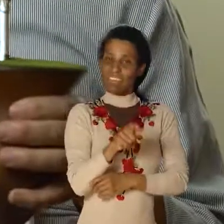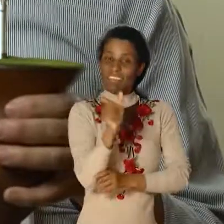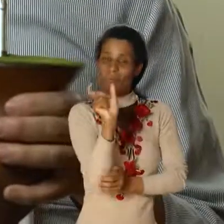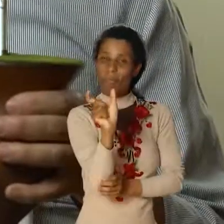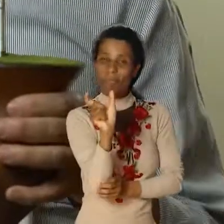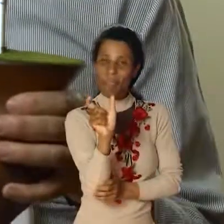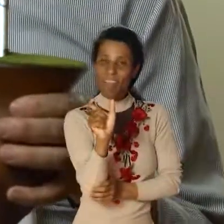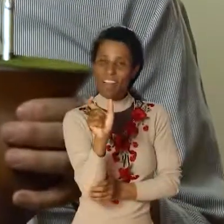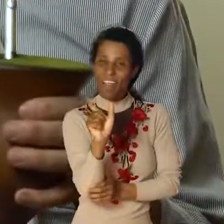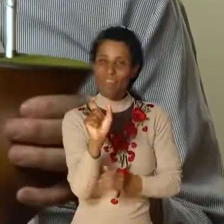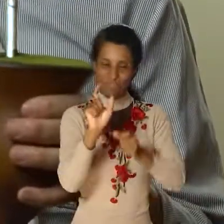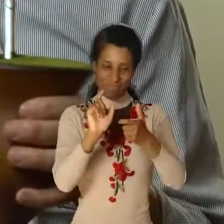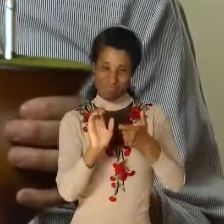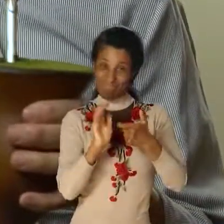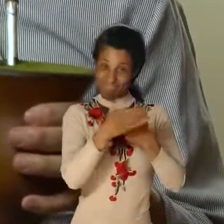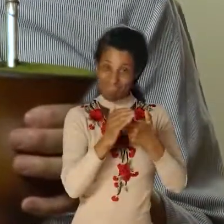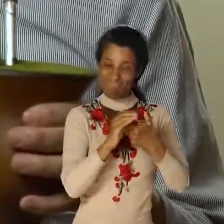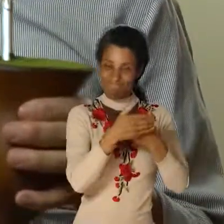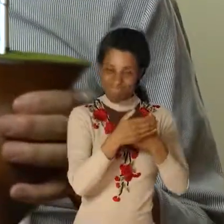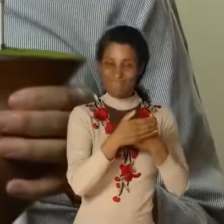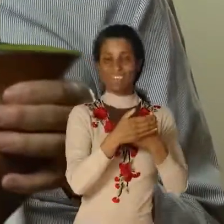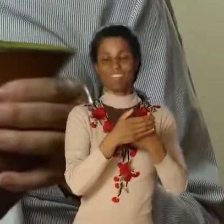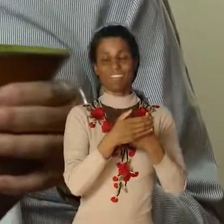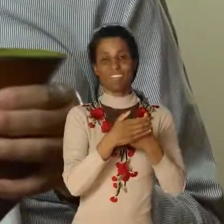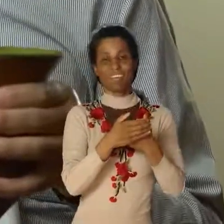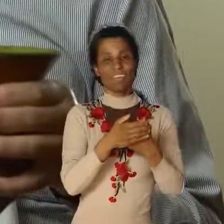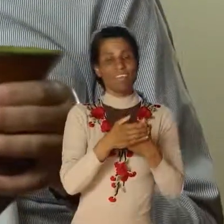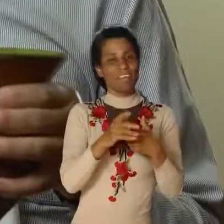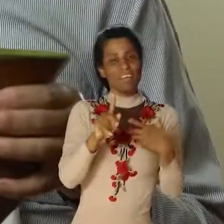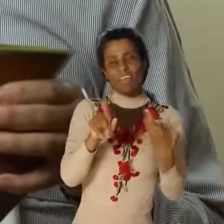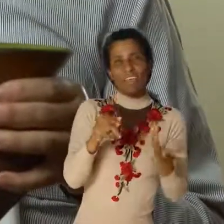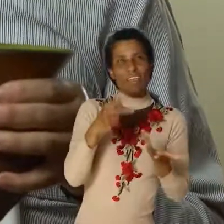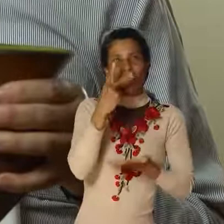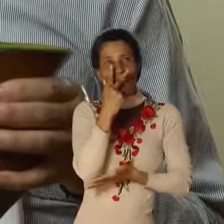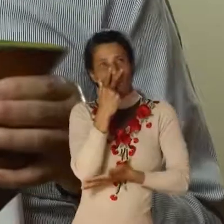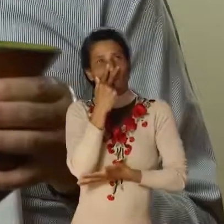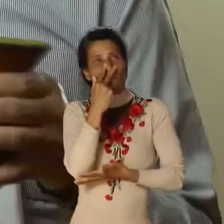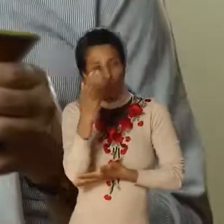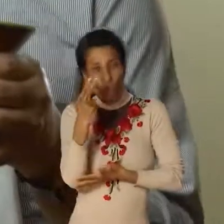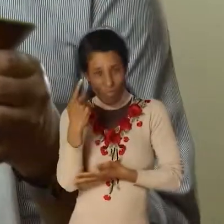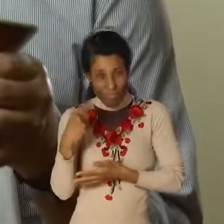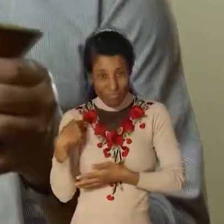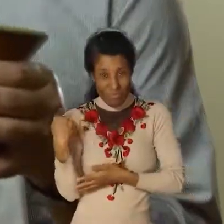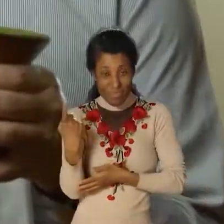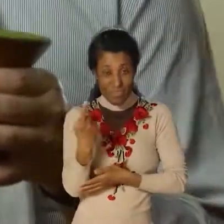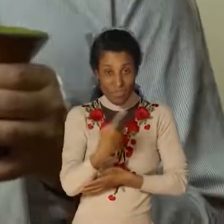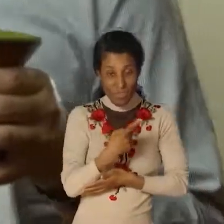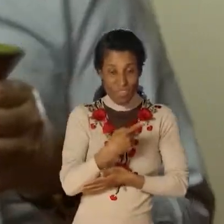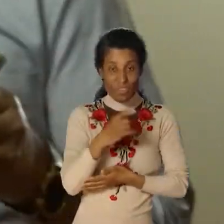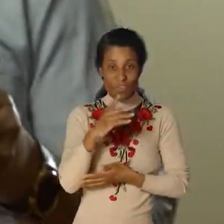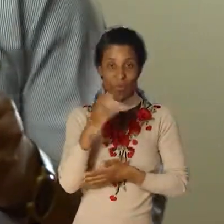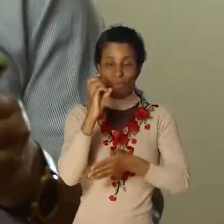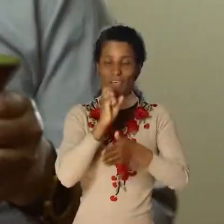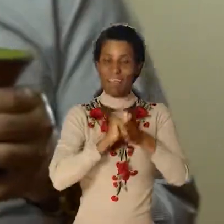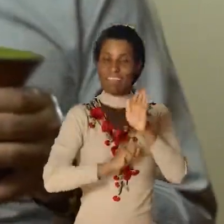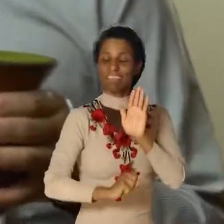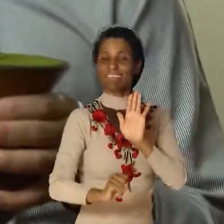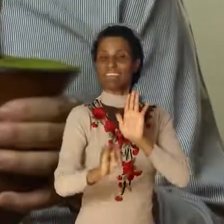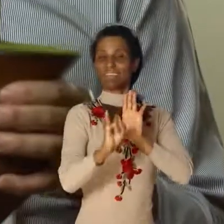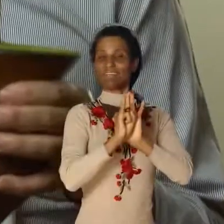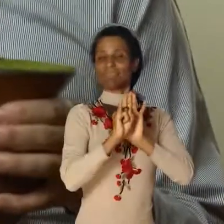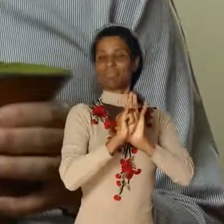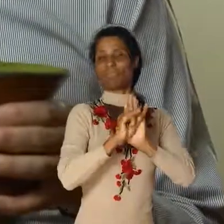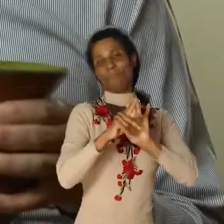né? Esse termo, ele veio a ser como que fosse para nós